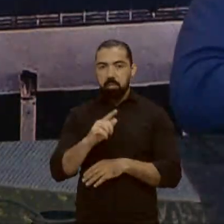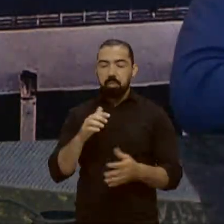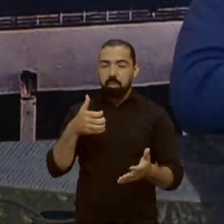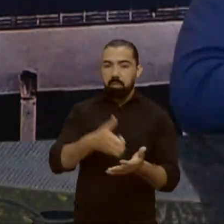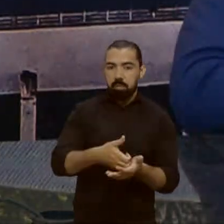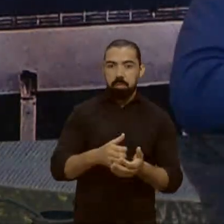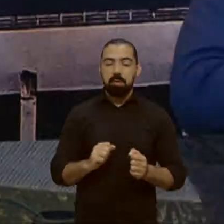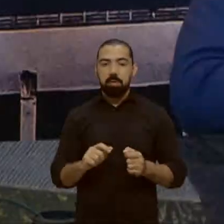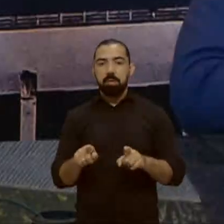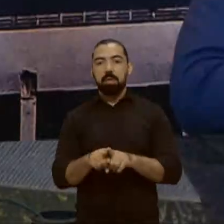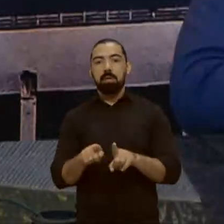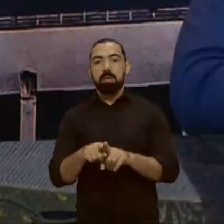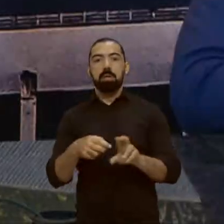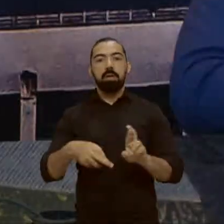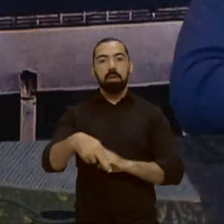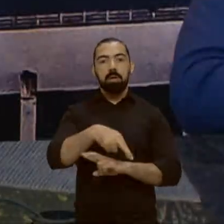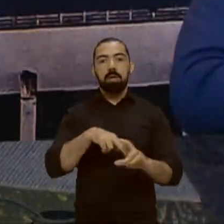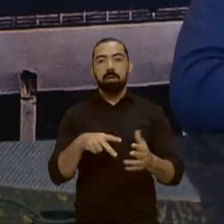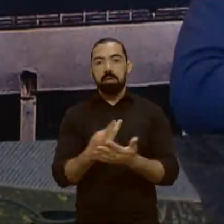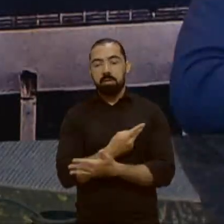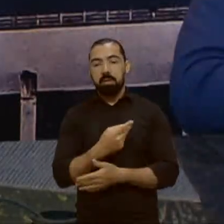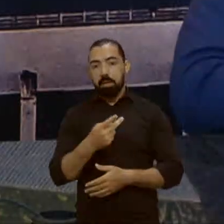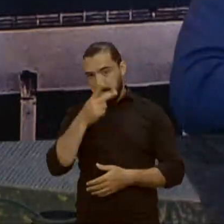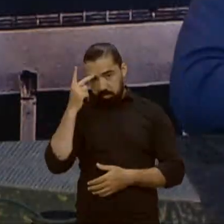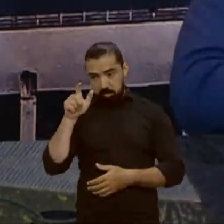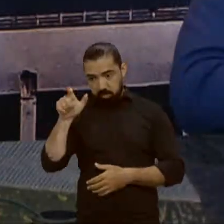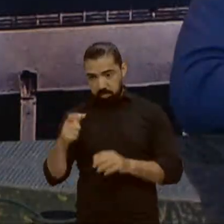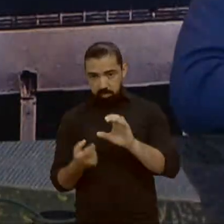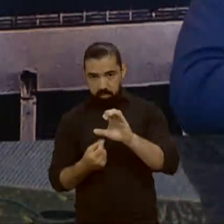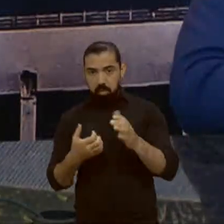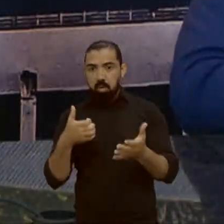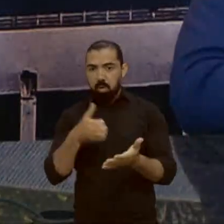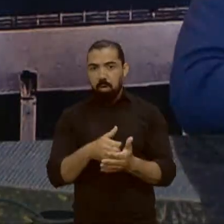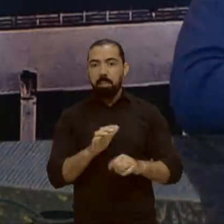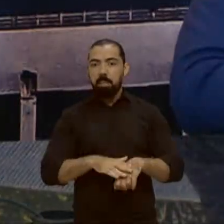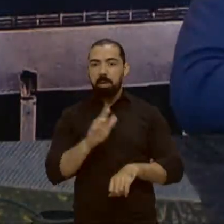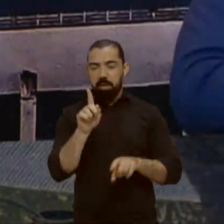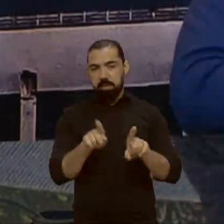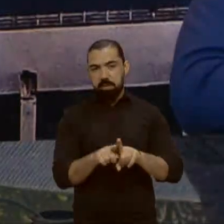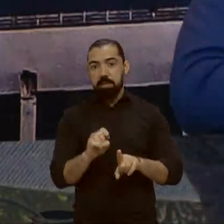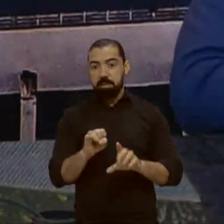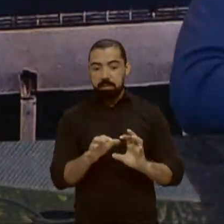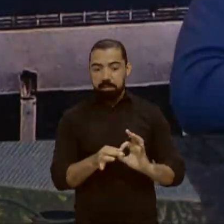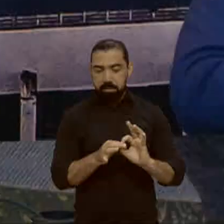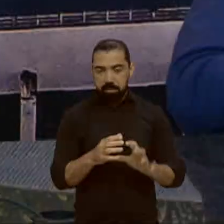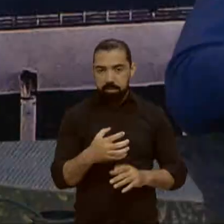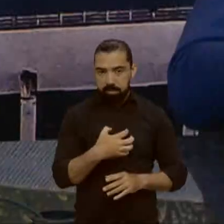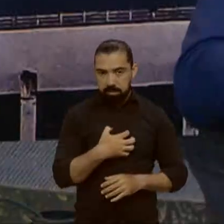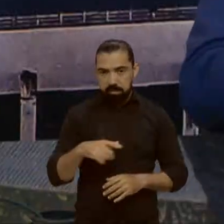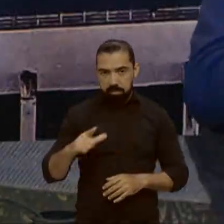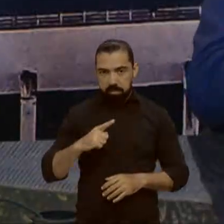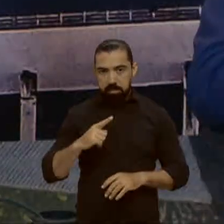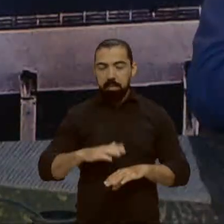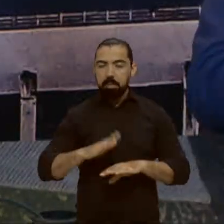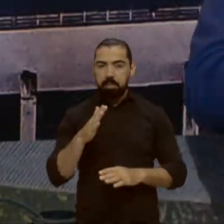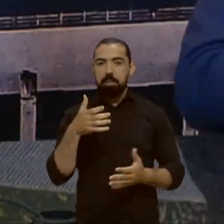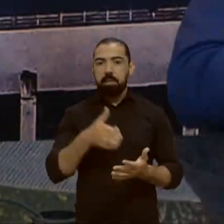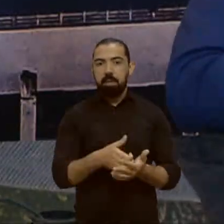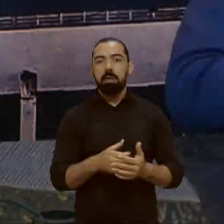essas relações aconteçam, e o consumidor acaba comprando mais. Quanto mais seguro ele se sente, mais ele compra nessas